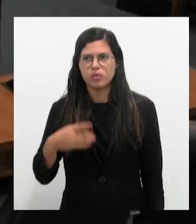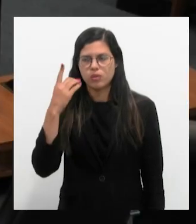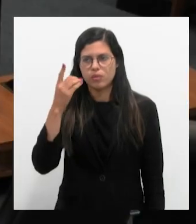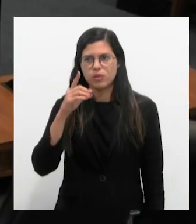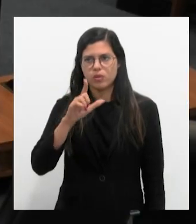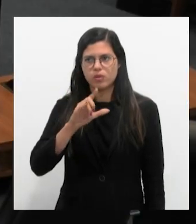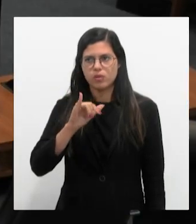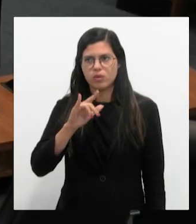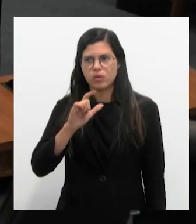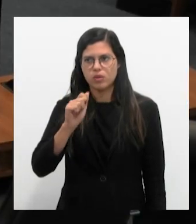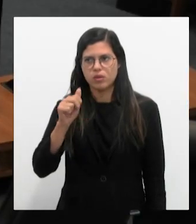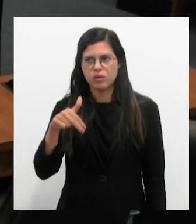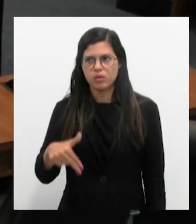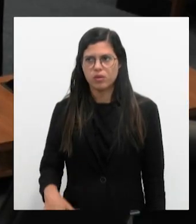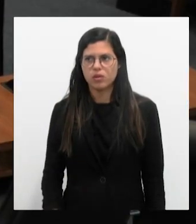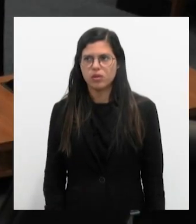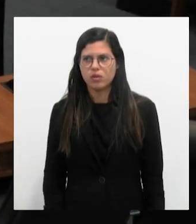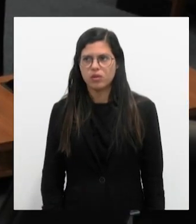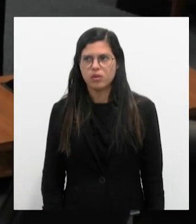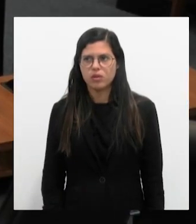Líria.